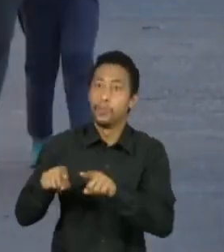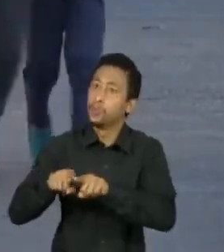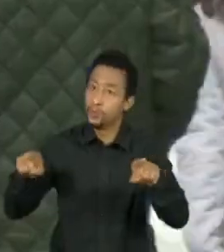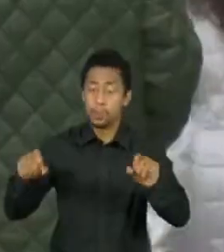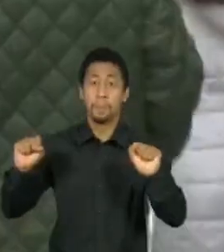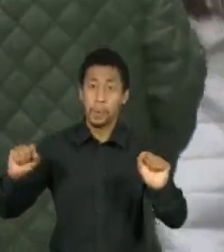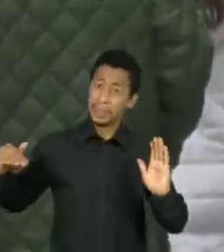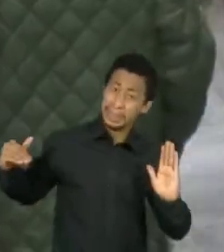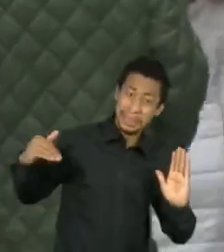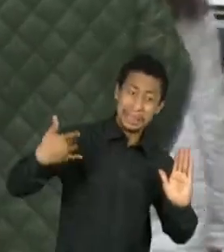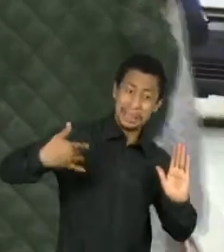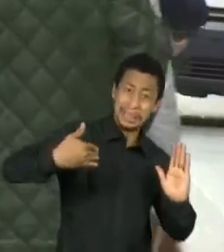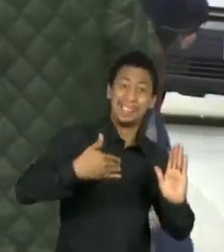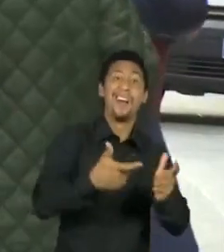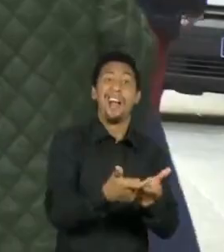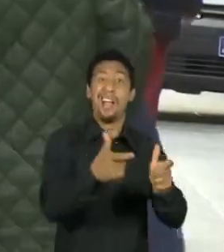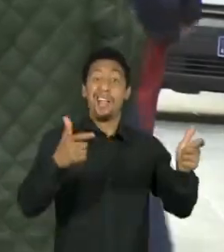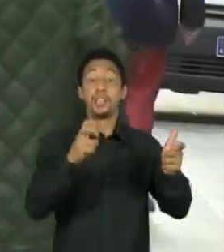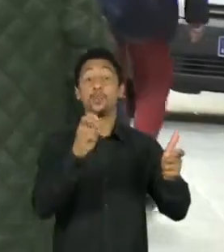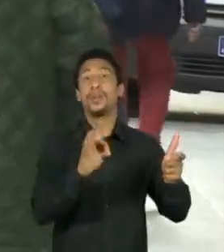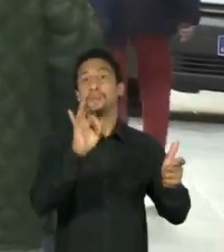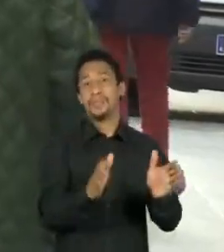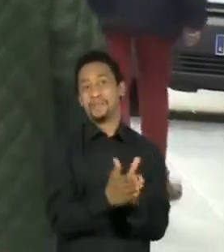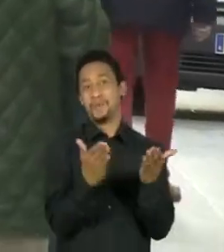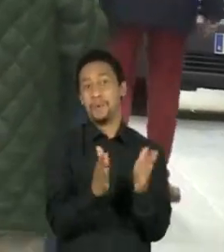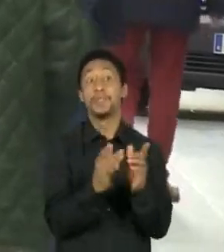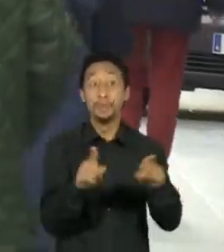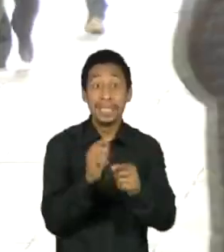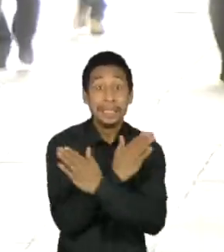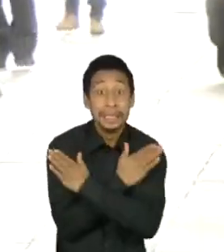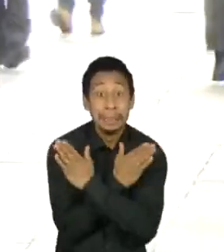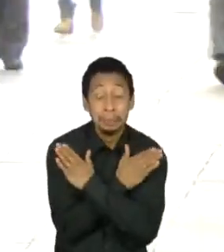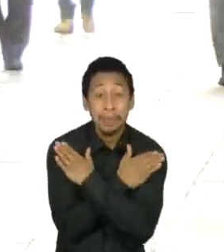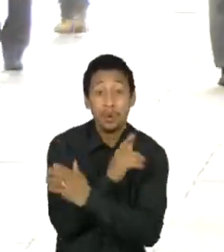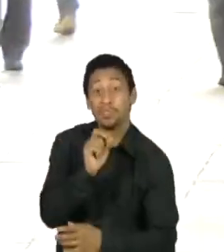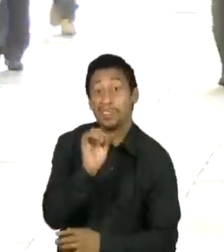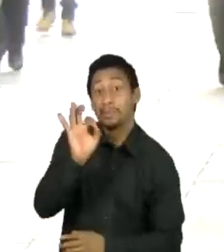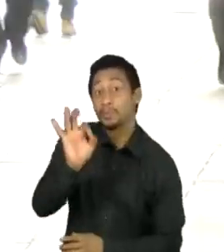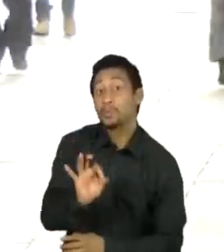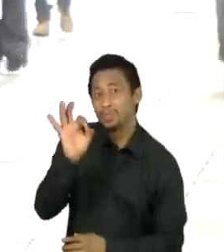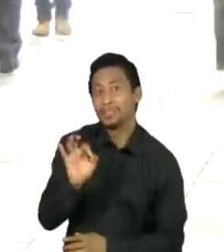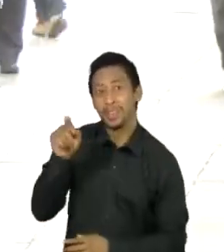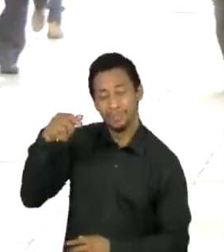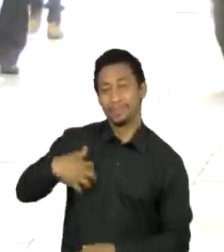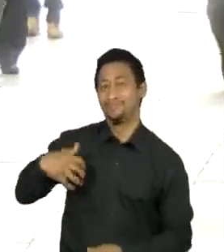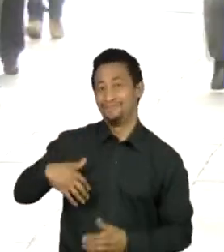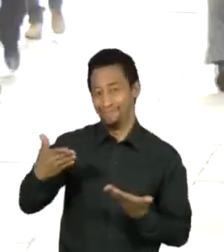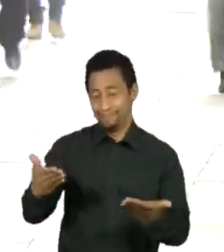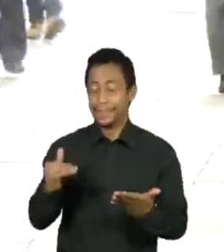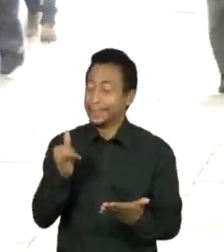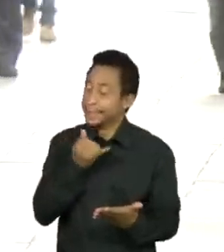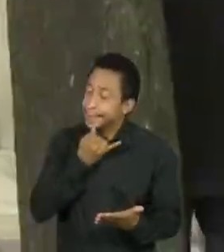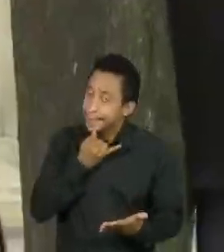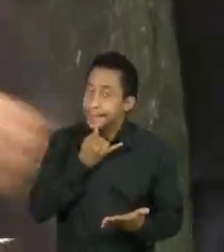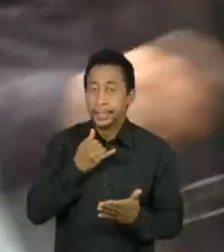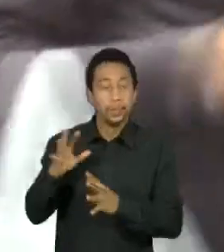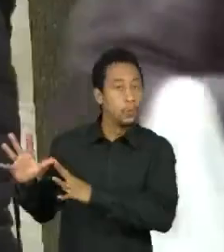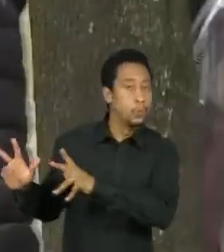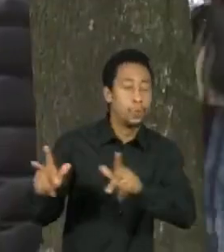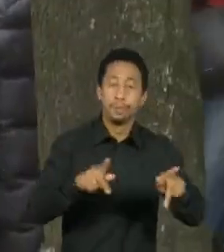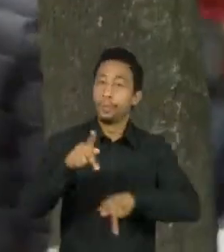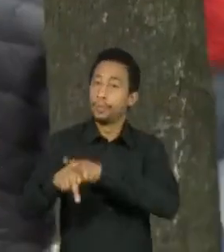50 por cento e o desemprego é de quase dez por C é na esteira Do desânimo da